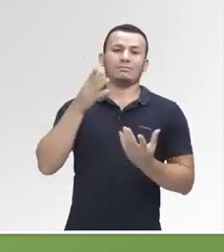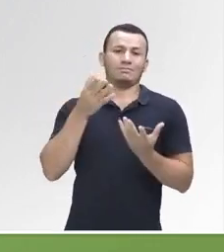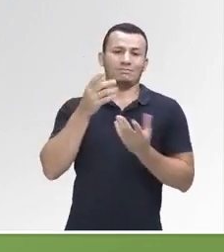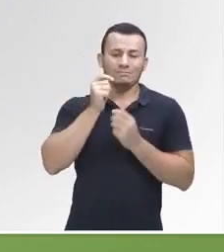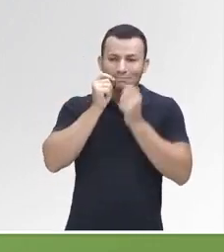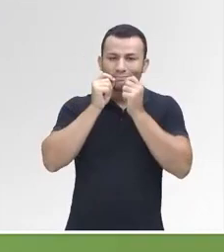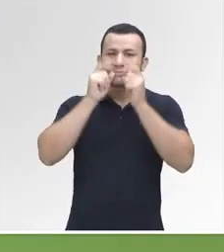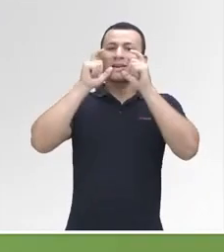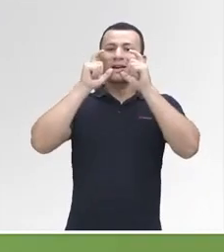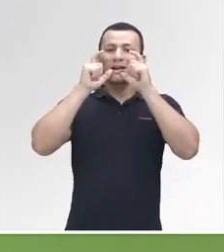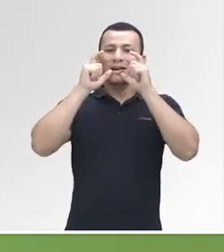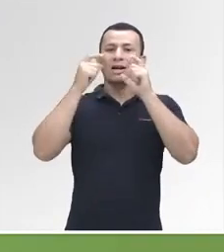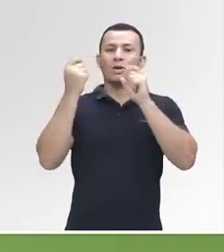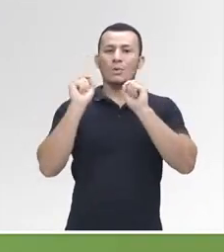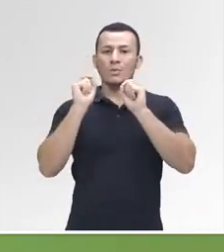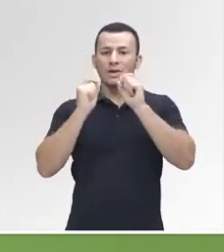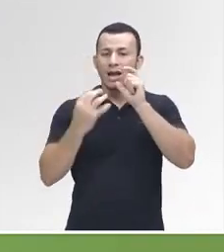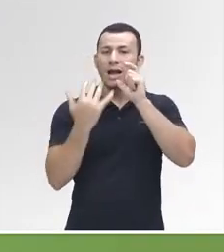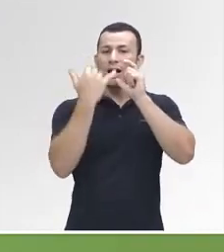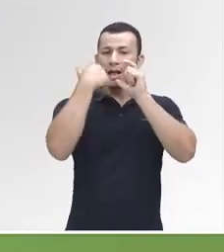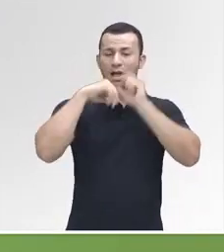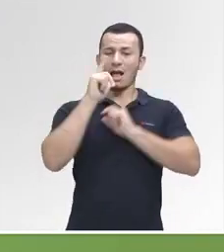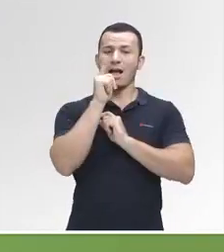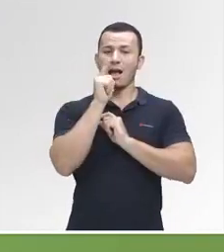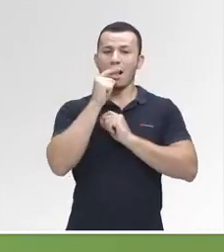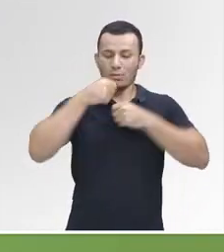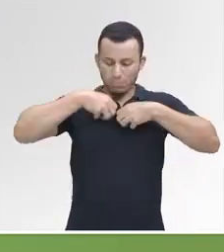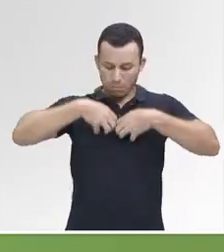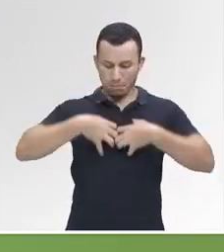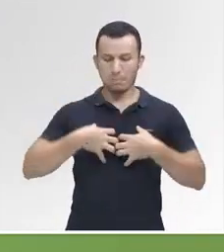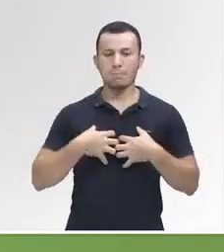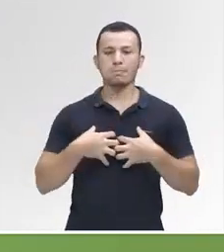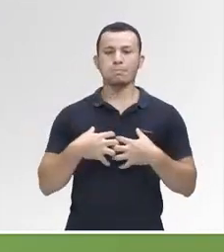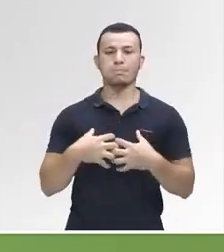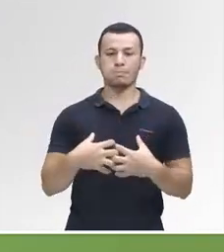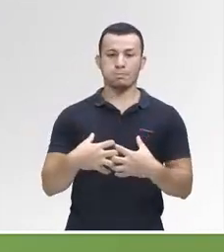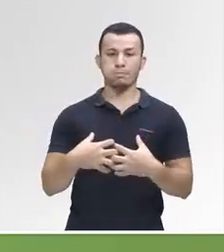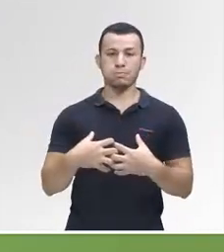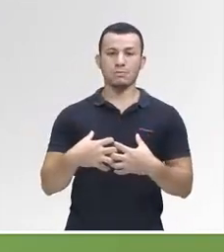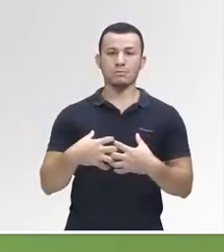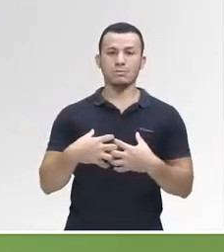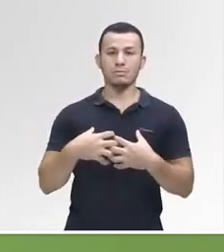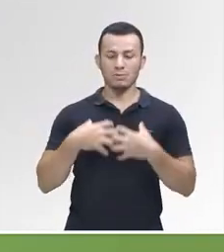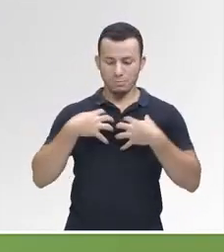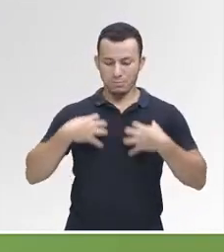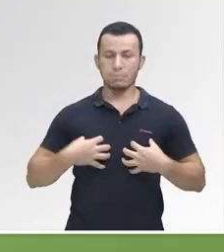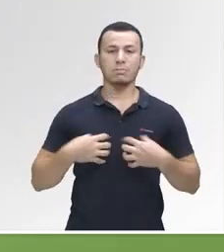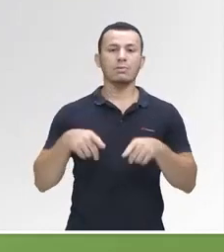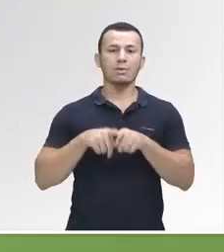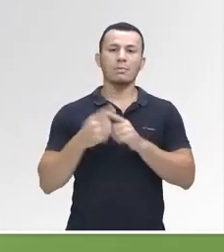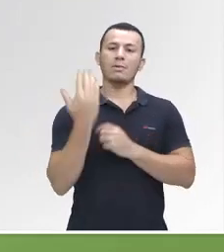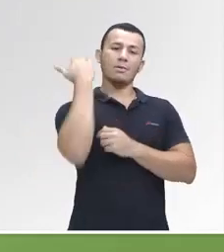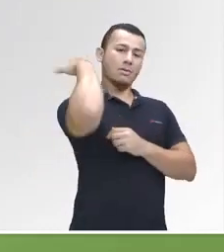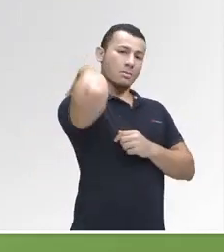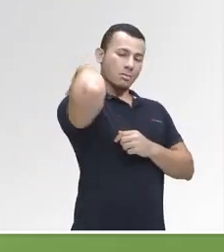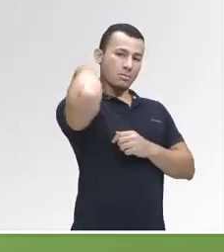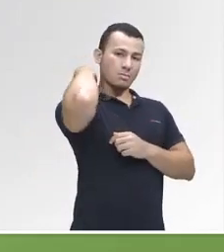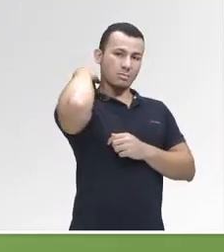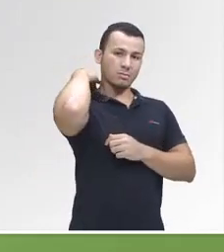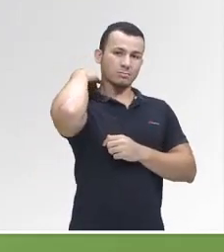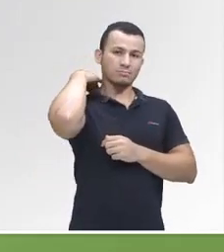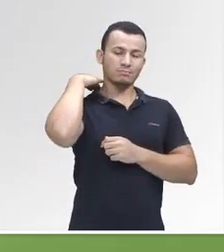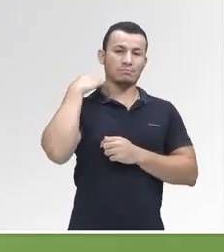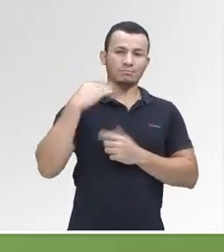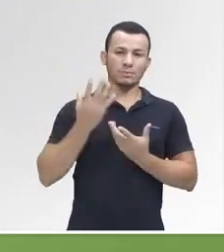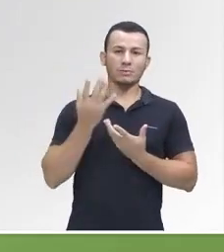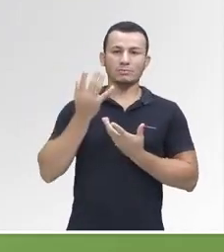Essa reação faz com que entre bastante água no estômago e parte dela invade os pulmões, danificando o processo químico